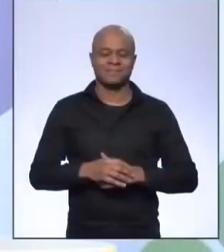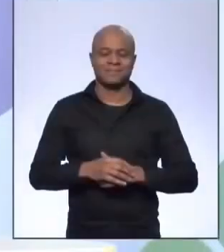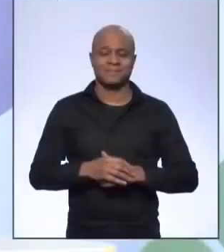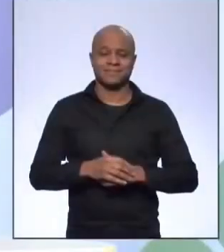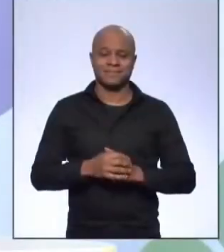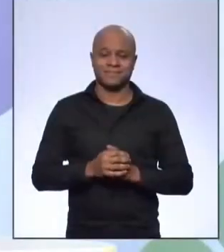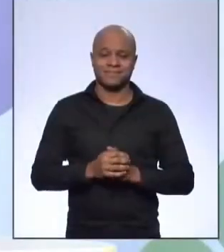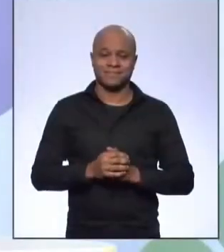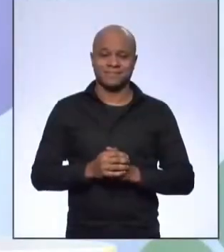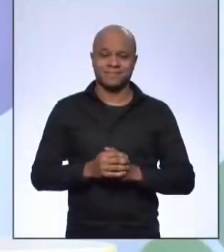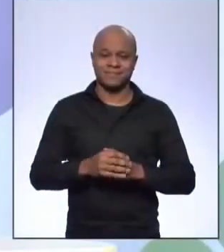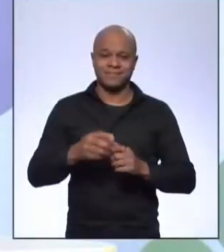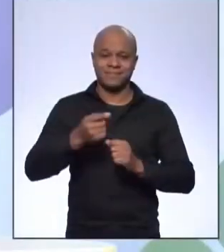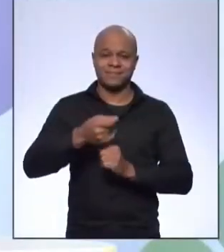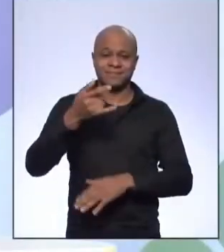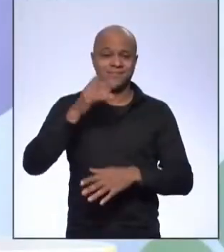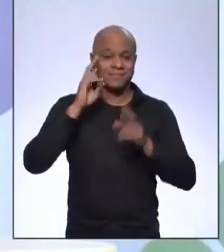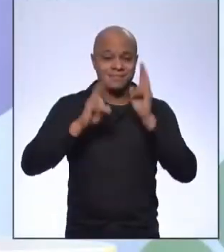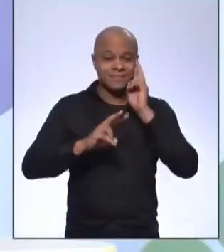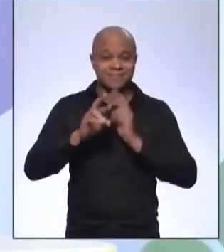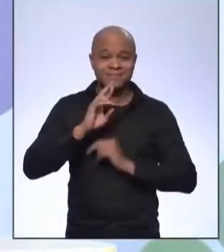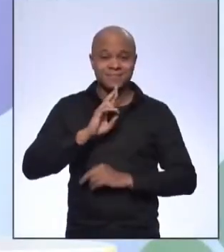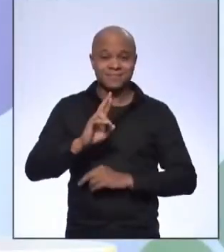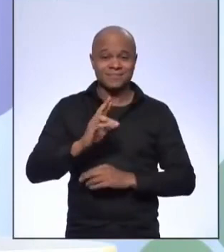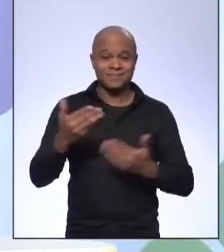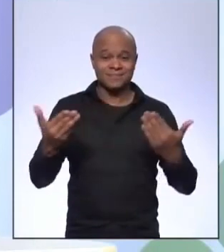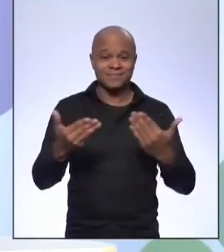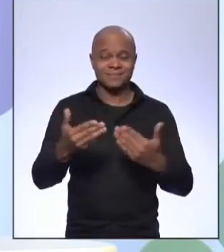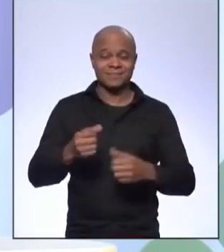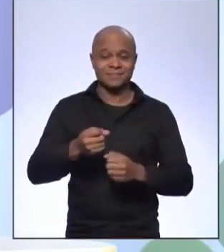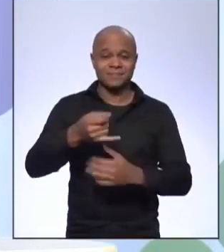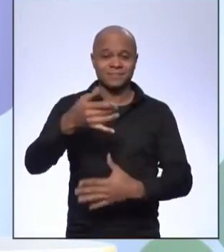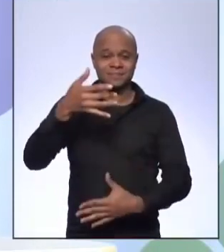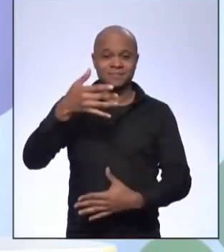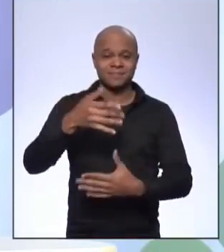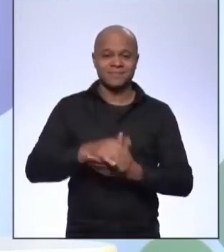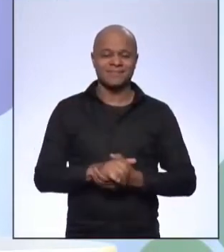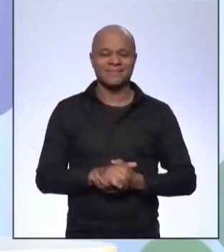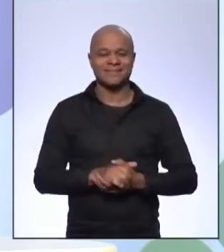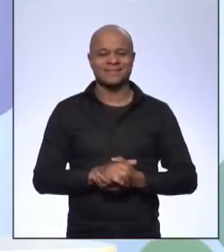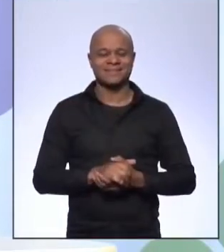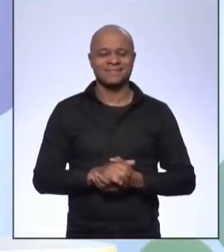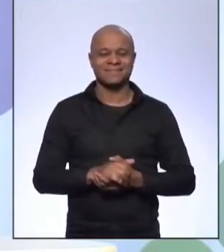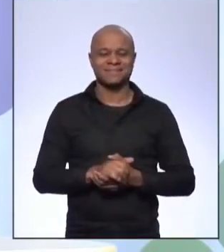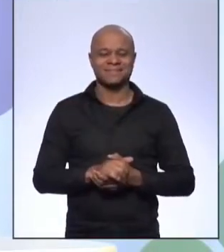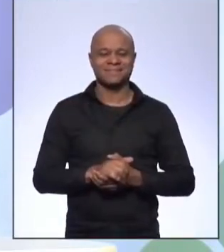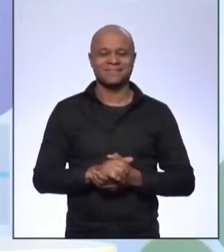Vamos lá, vamos ver o que vocês estão respondendo aqui no chat sobre a imagem.